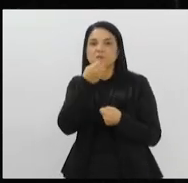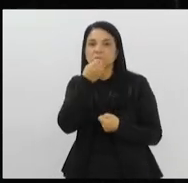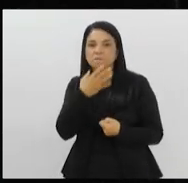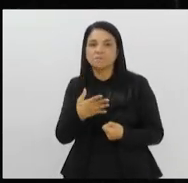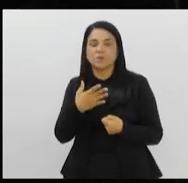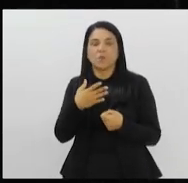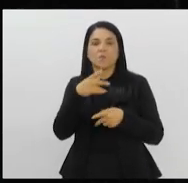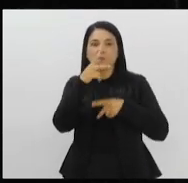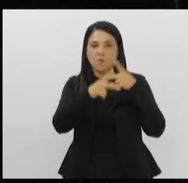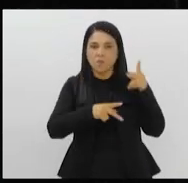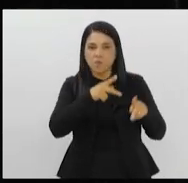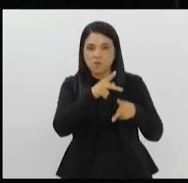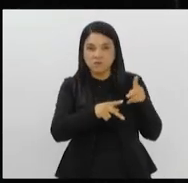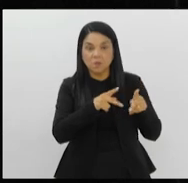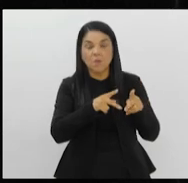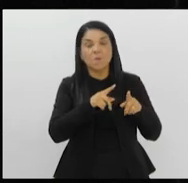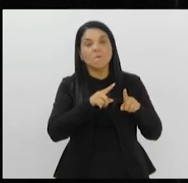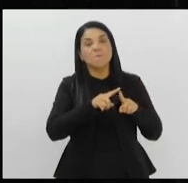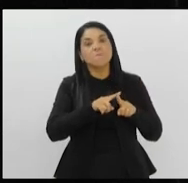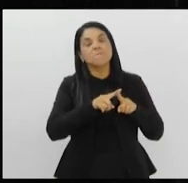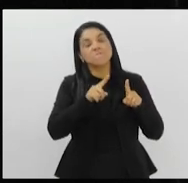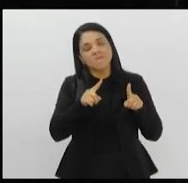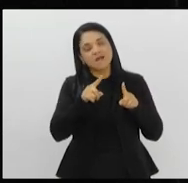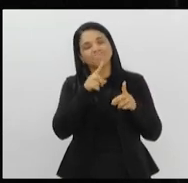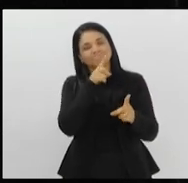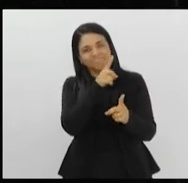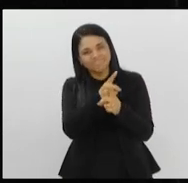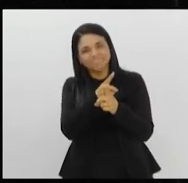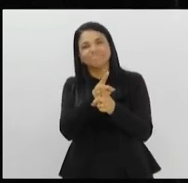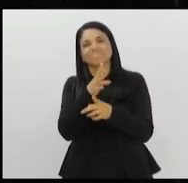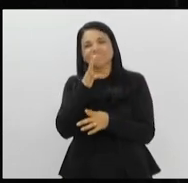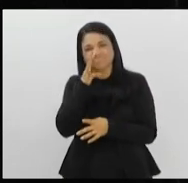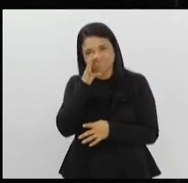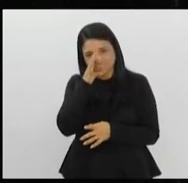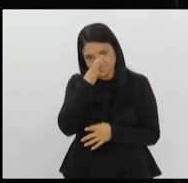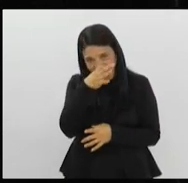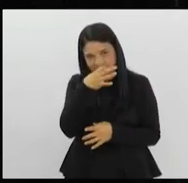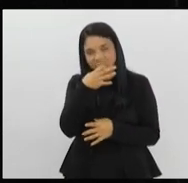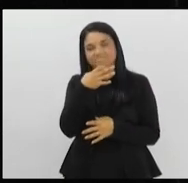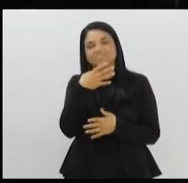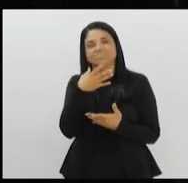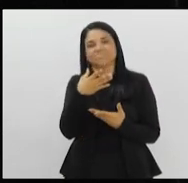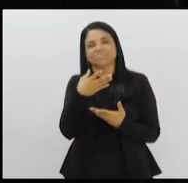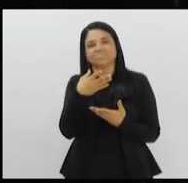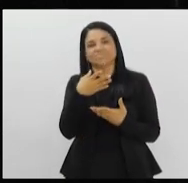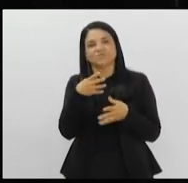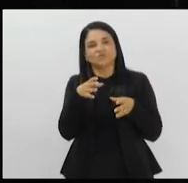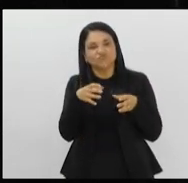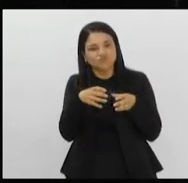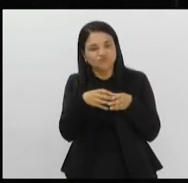para a nossa população, mas tenho encontrado essa resistência no corpo de